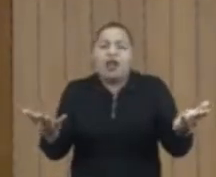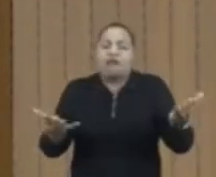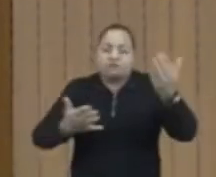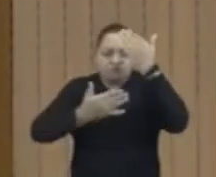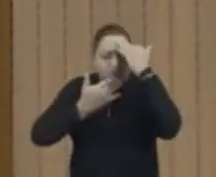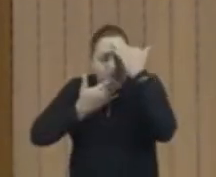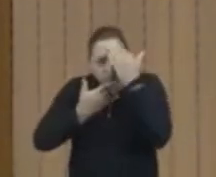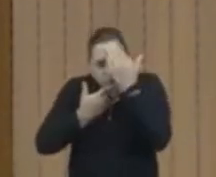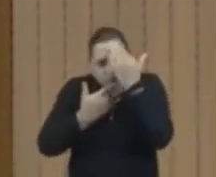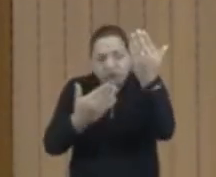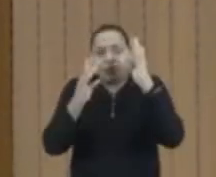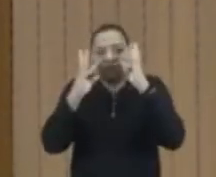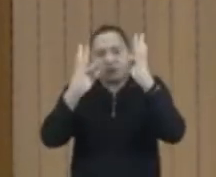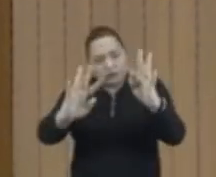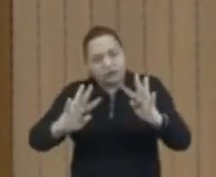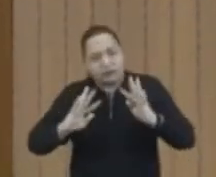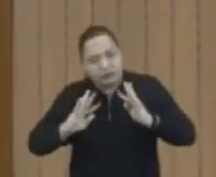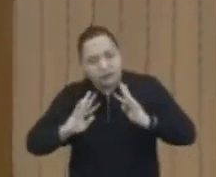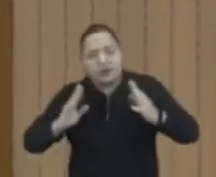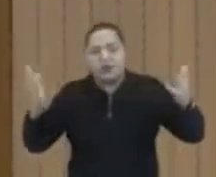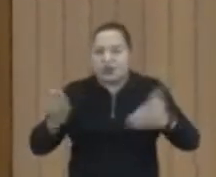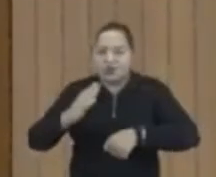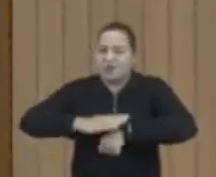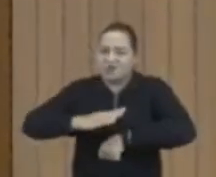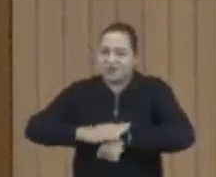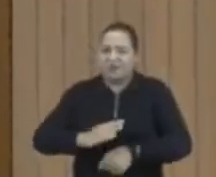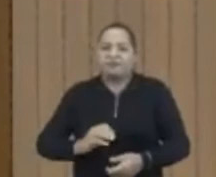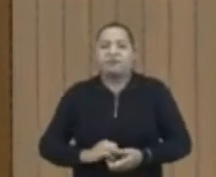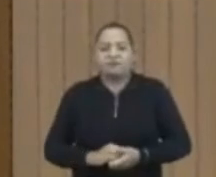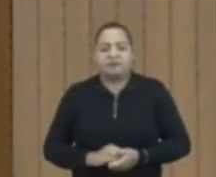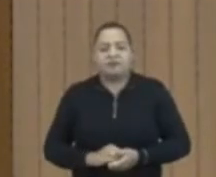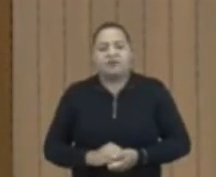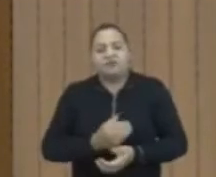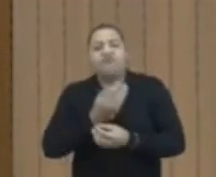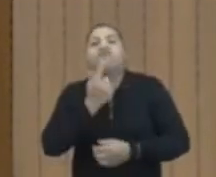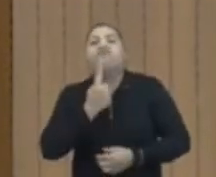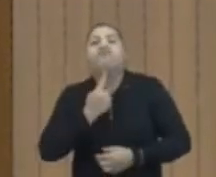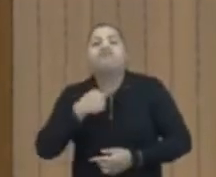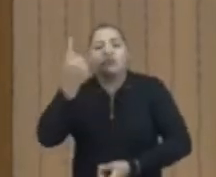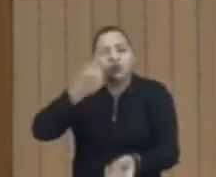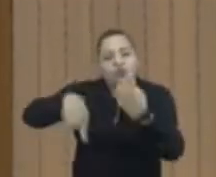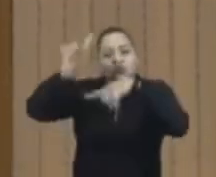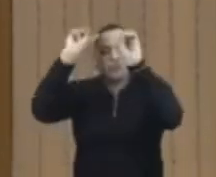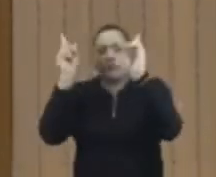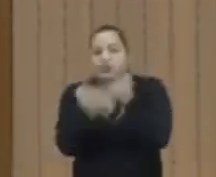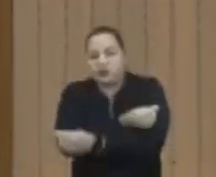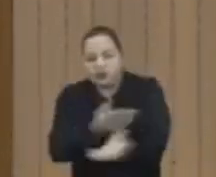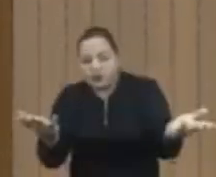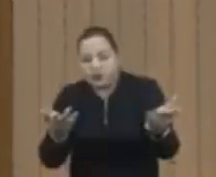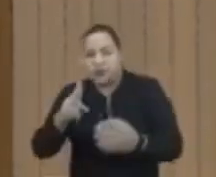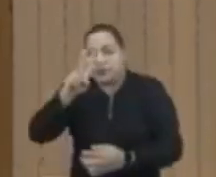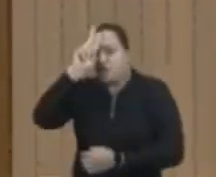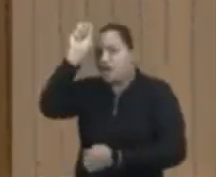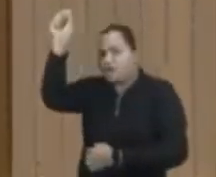obrigado pela atenção neste momento. Sucesso e força para